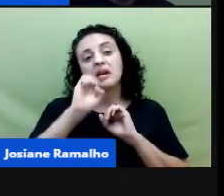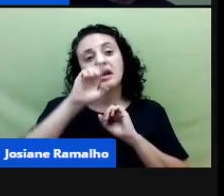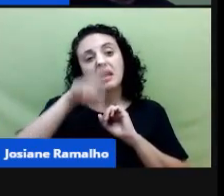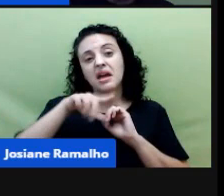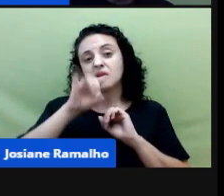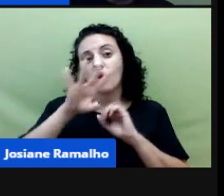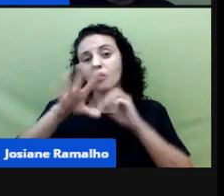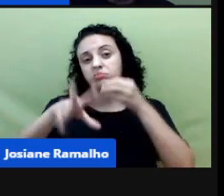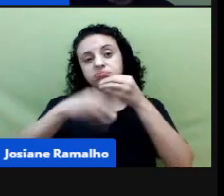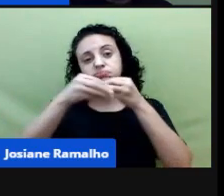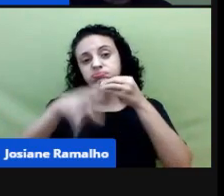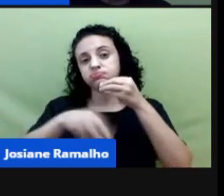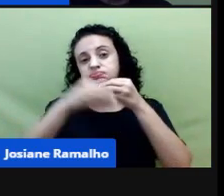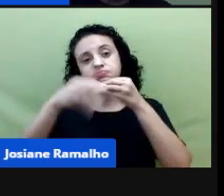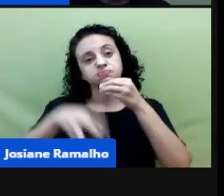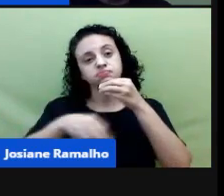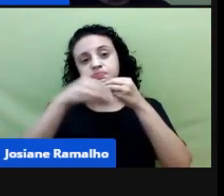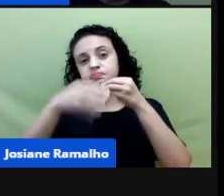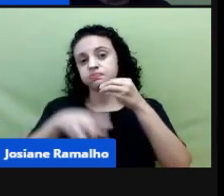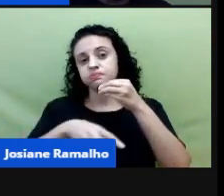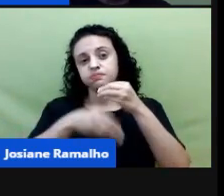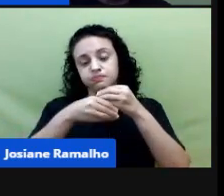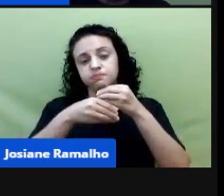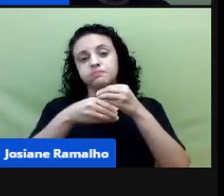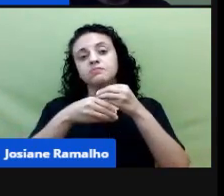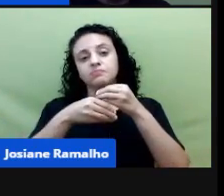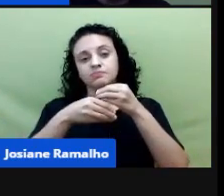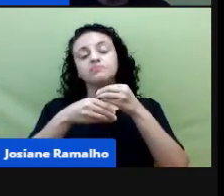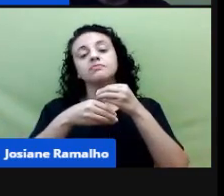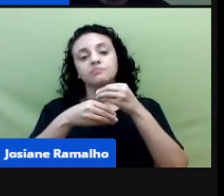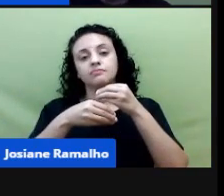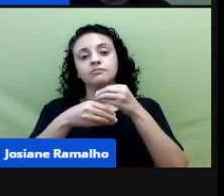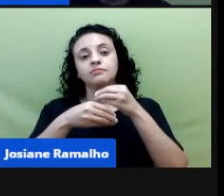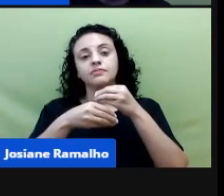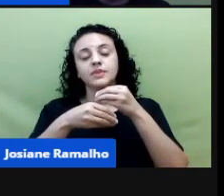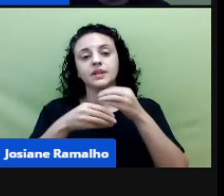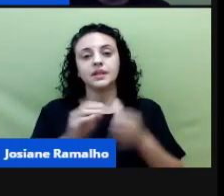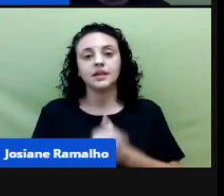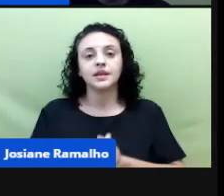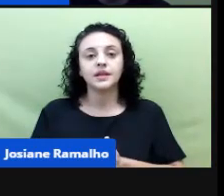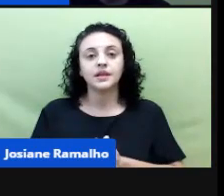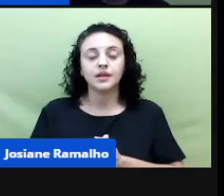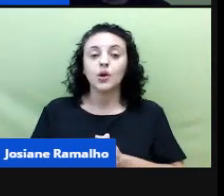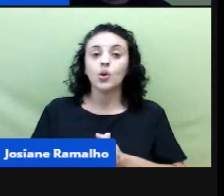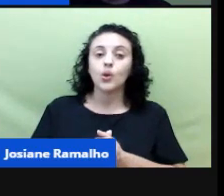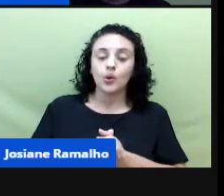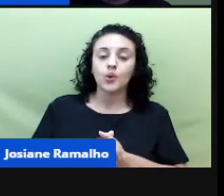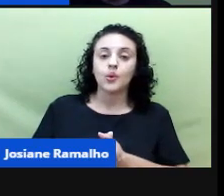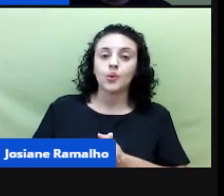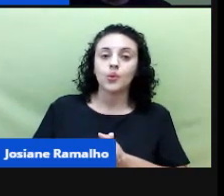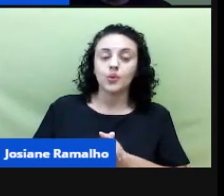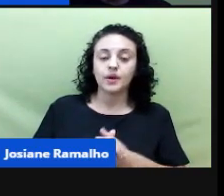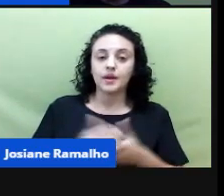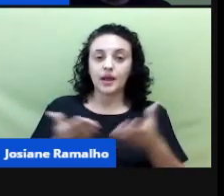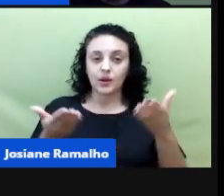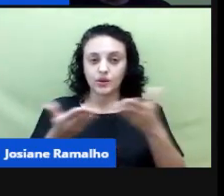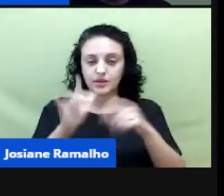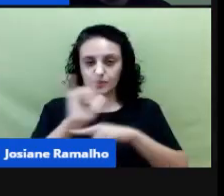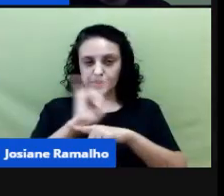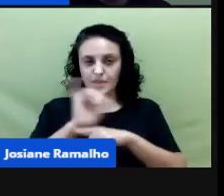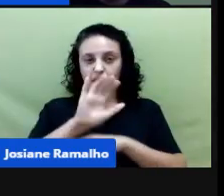contrário do modo anterior, que é aquele modo poético, no modo expositivo, a imagem ela tem um